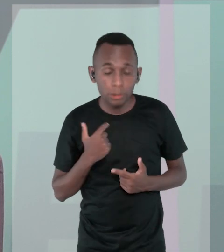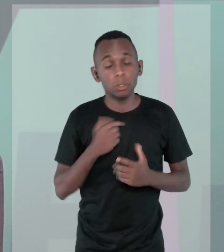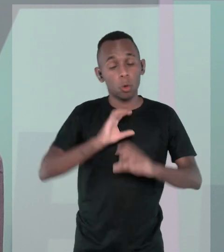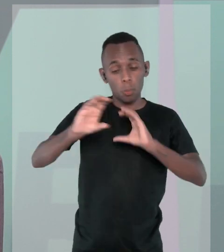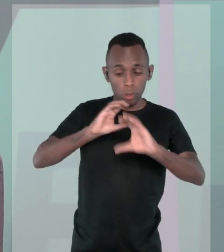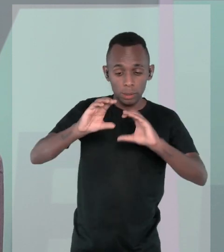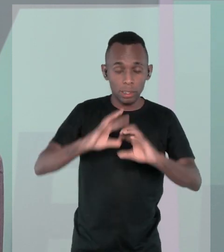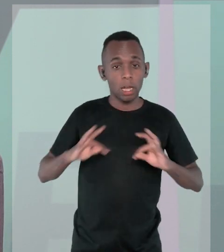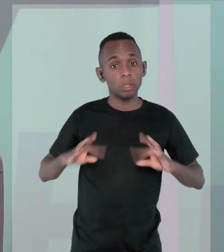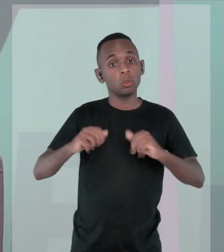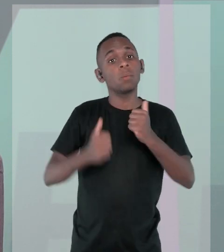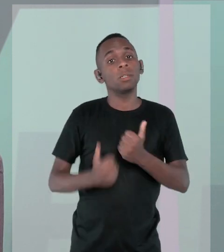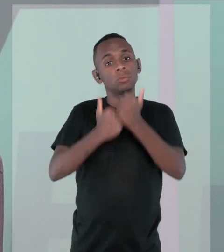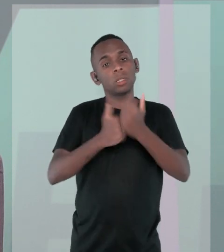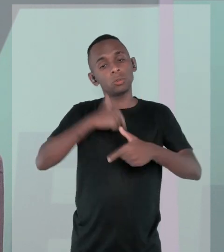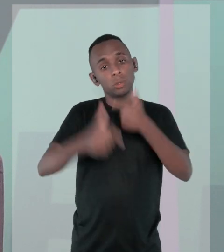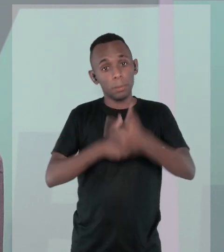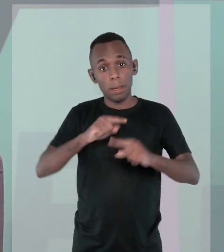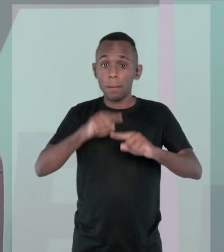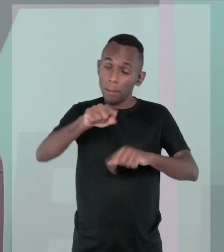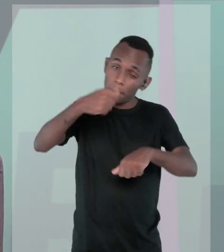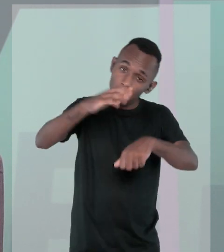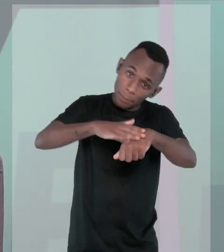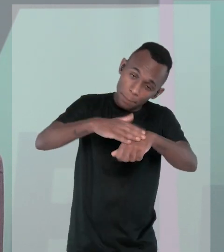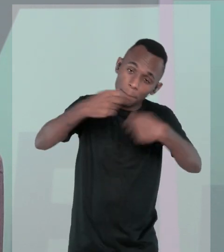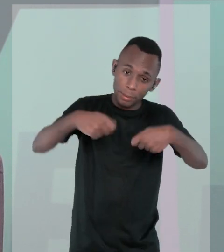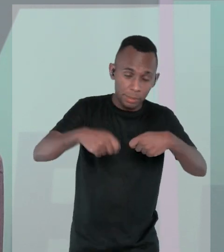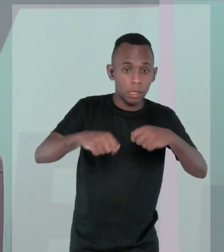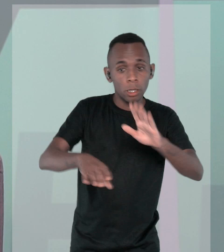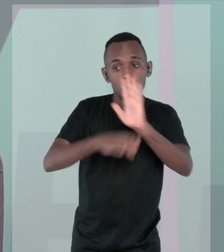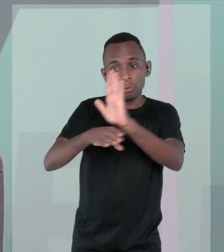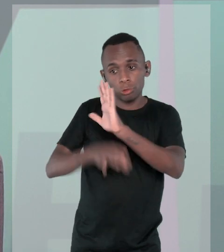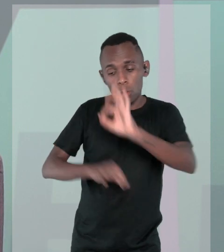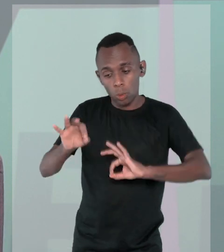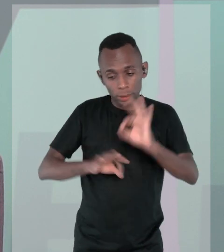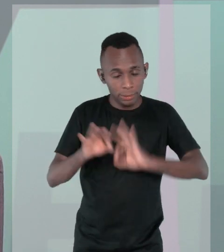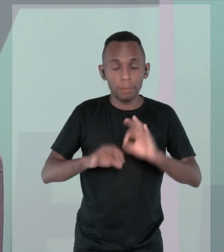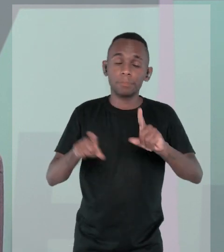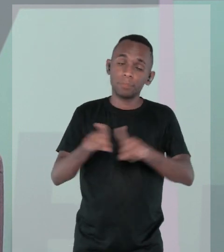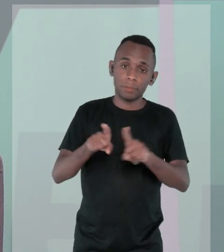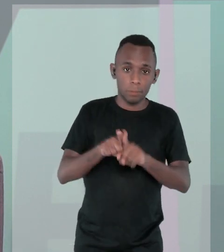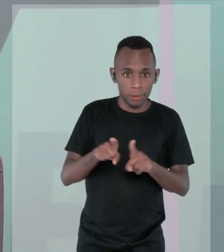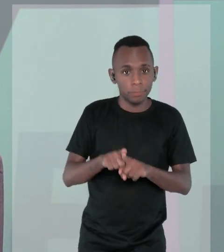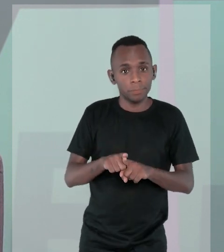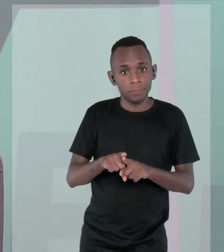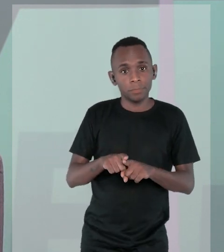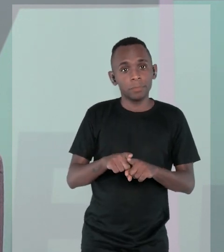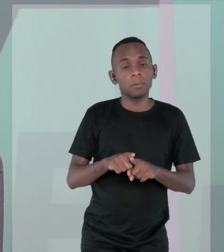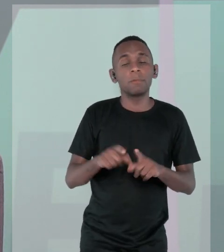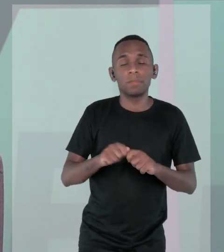comunicação vai ajudar muito o seu trabalho, desde que você também ajude a organização, de um modo geral, a